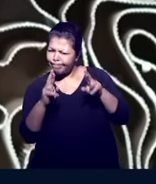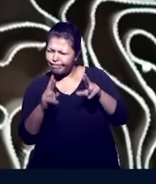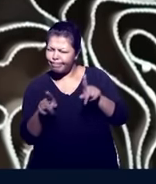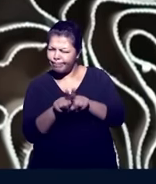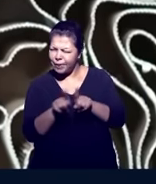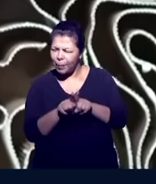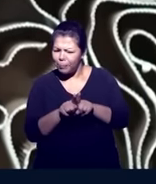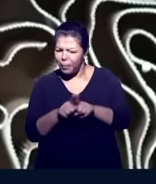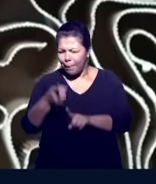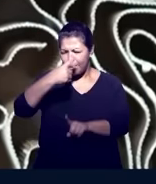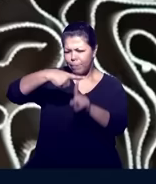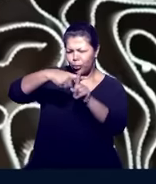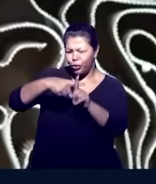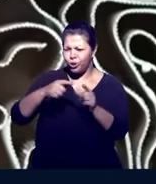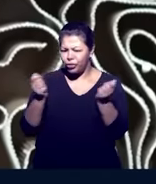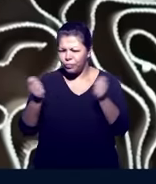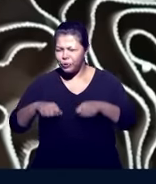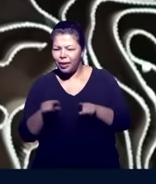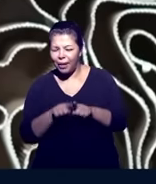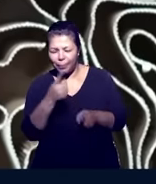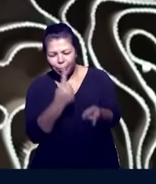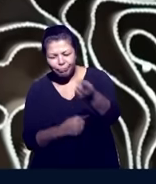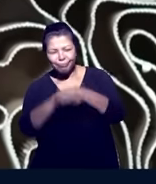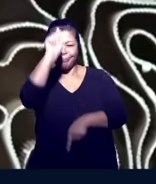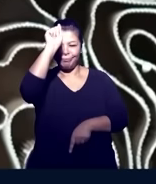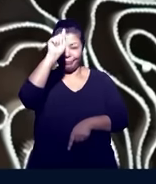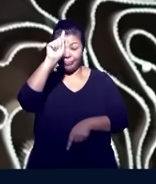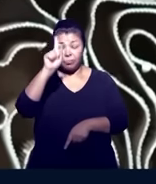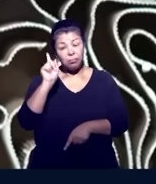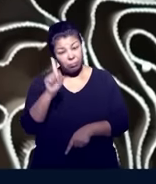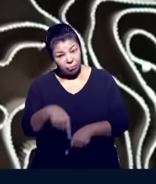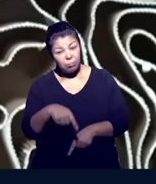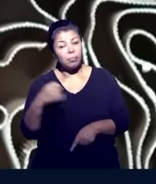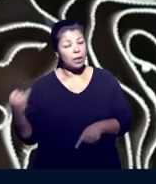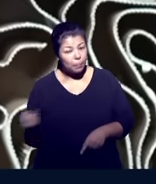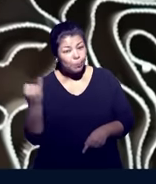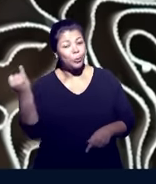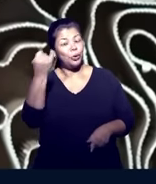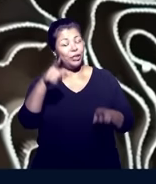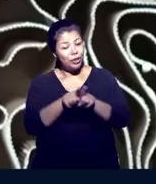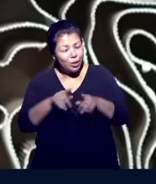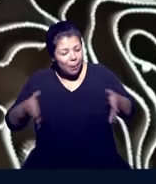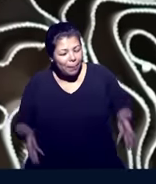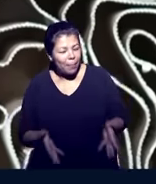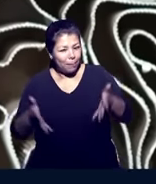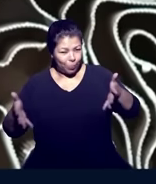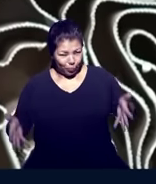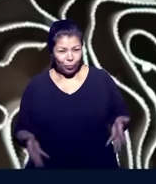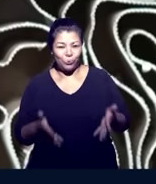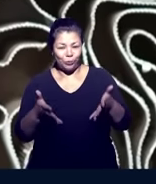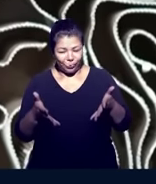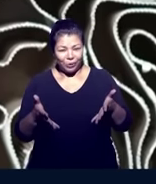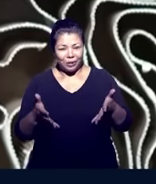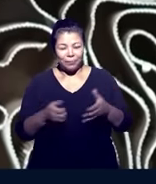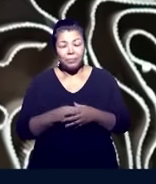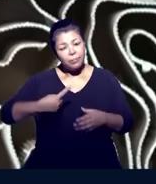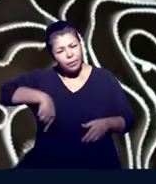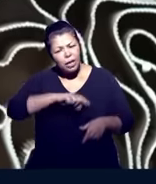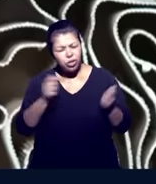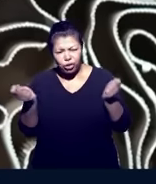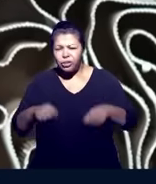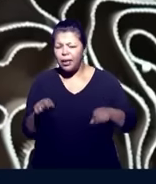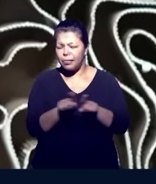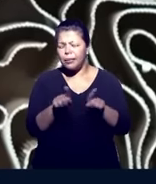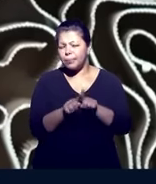tributária no ajuste fiscal em medidas importantes para estimular a produtividade eh a gente pode ter enfim